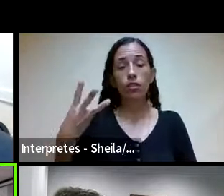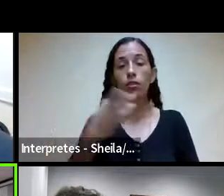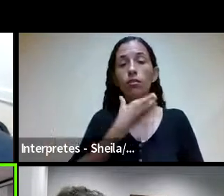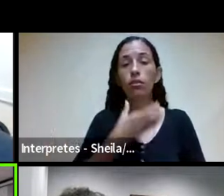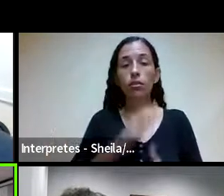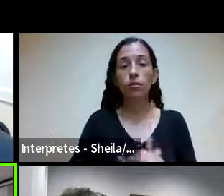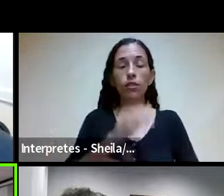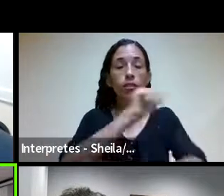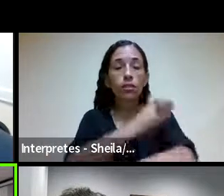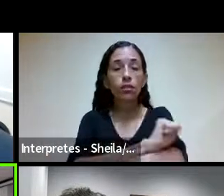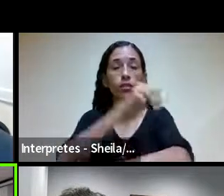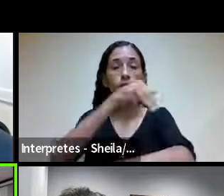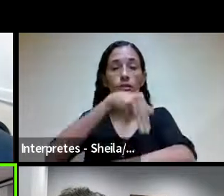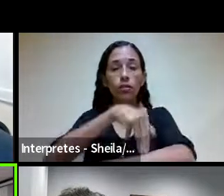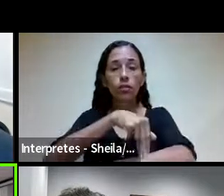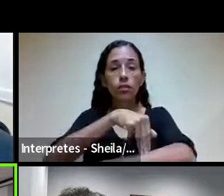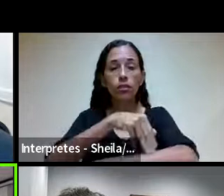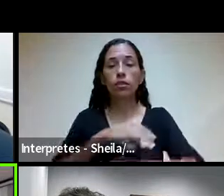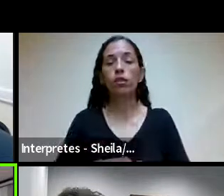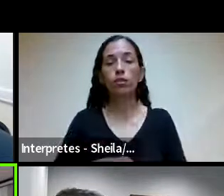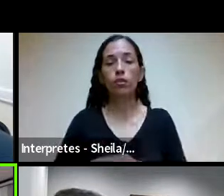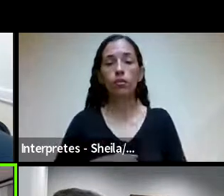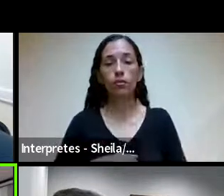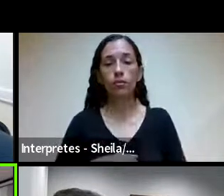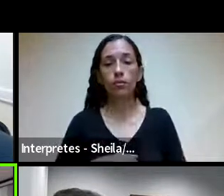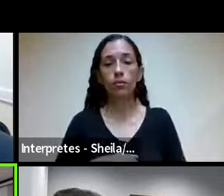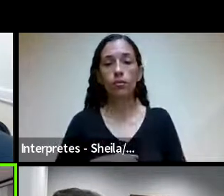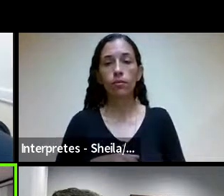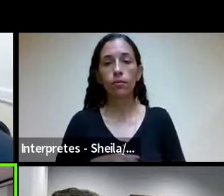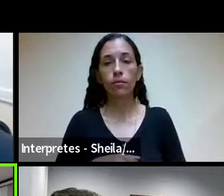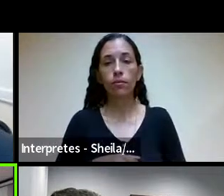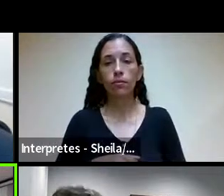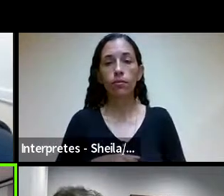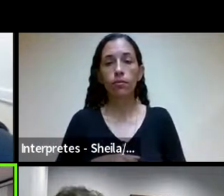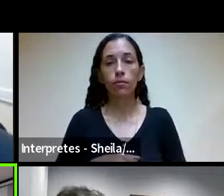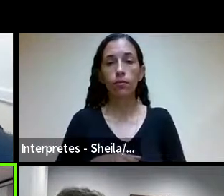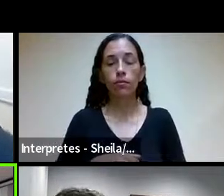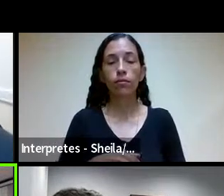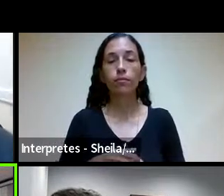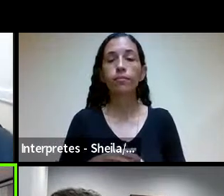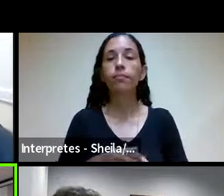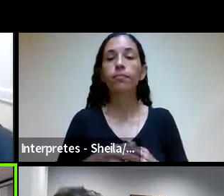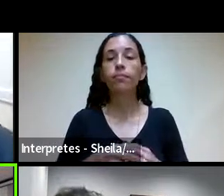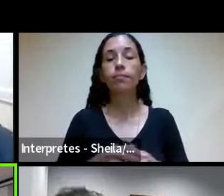Doutora Adriana Magalhães. Para o dia 22 e 23, por gentileza, note.